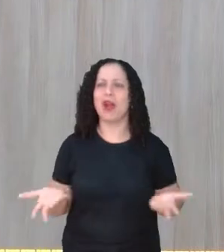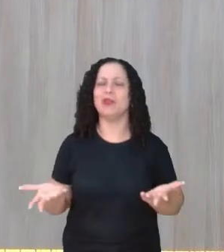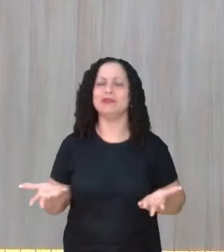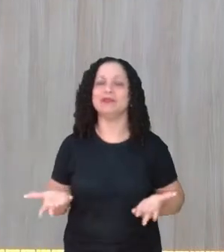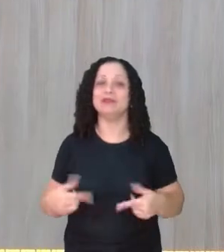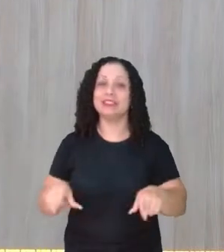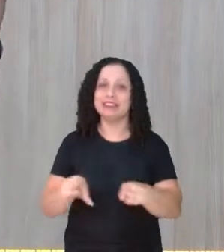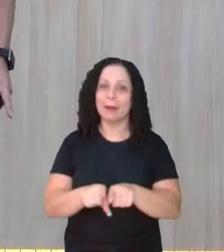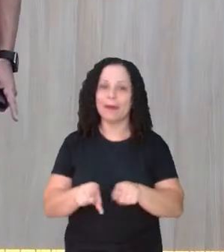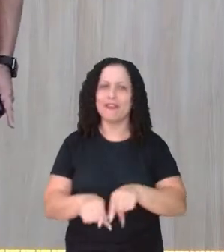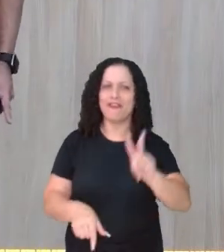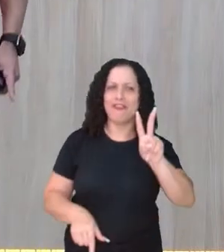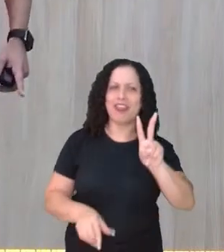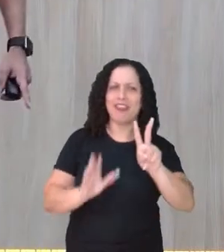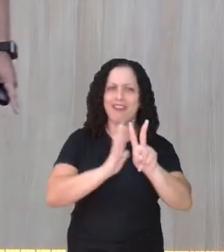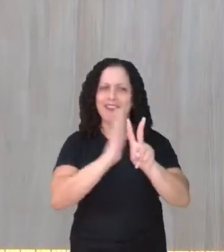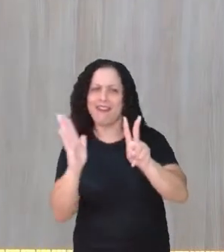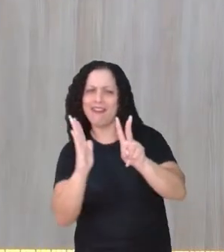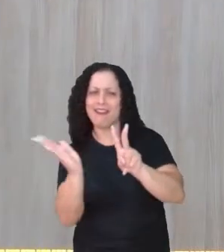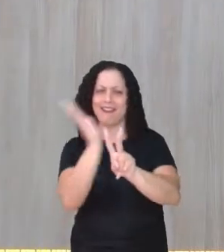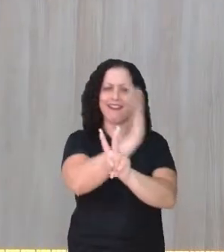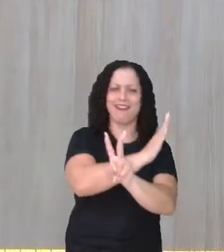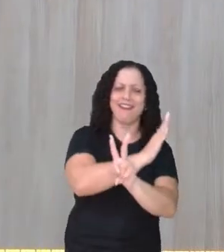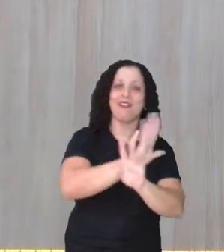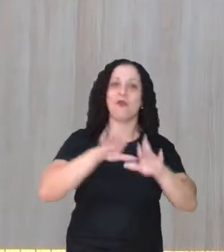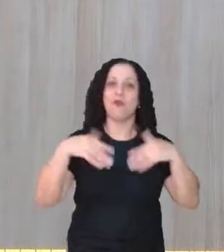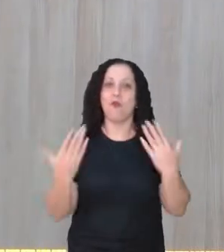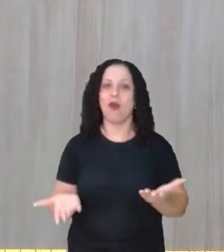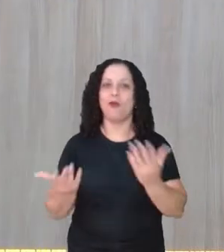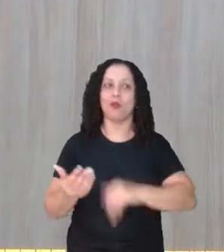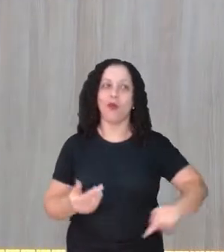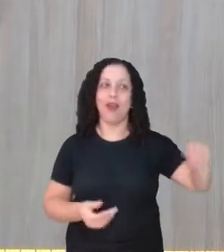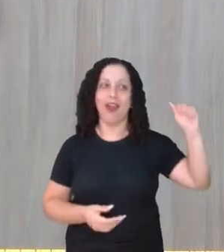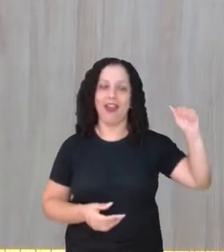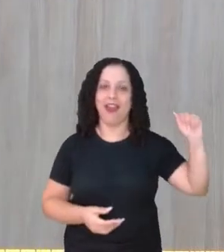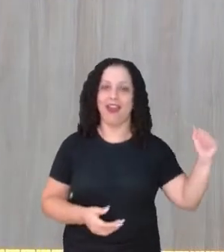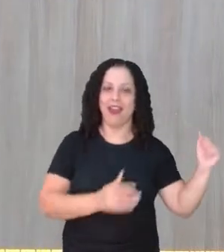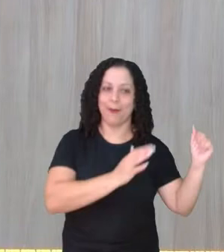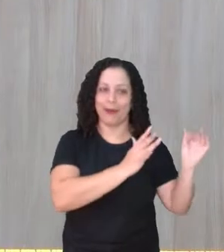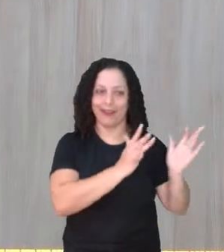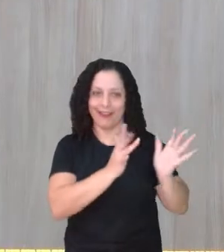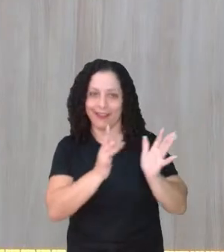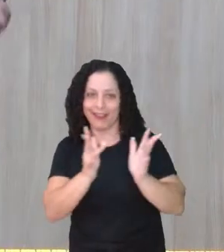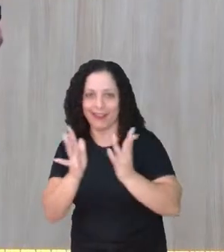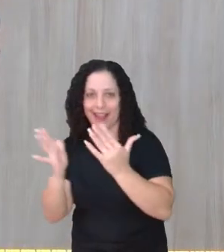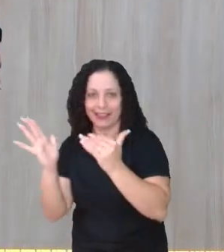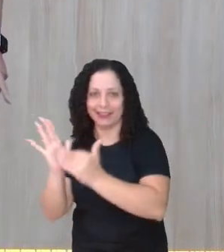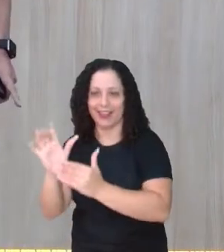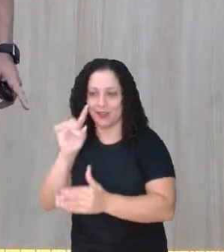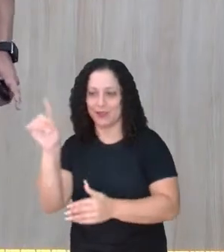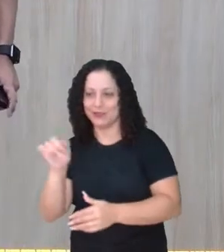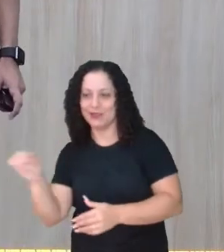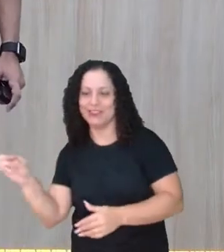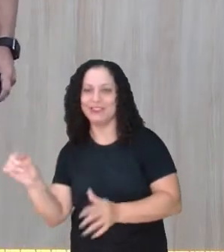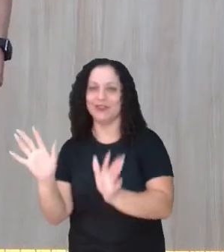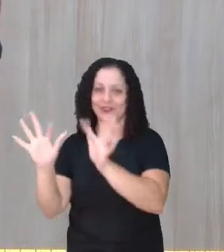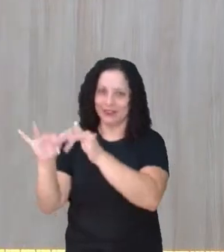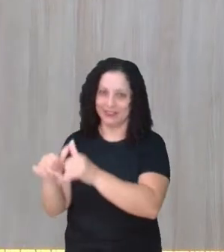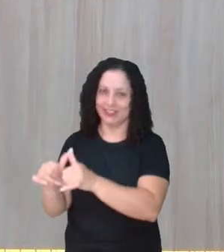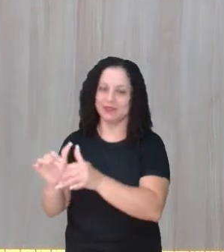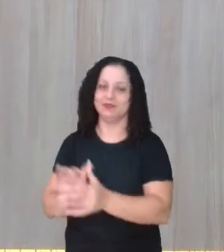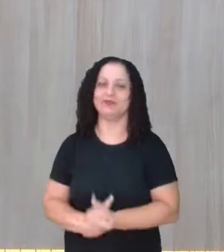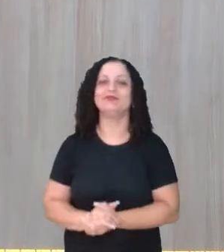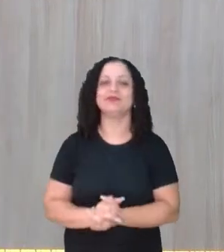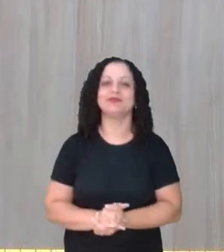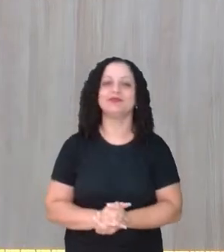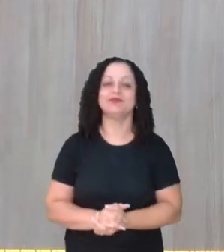V é depois de que letra? Antes de que letra? Aí o cara do A, ABCD, para chegar lá no final.